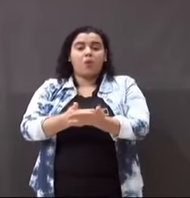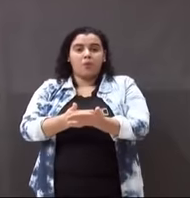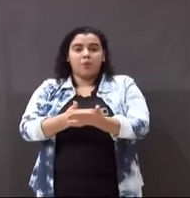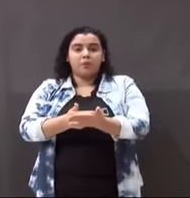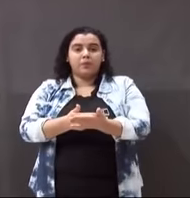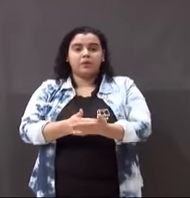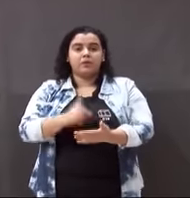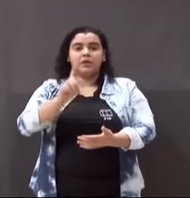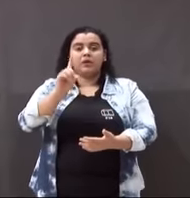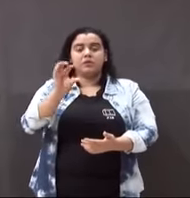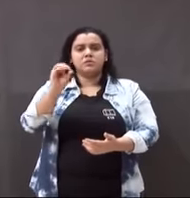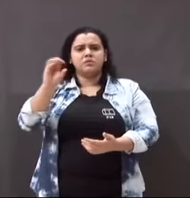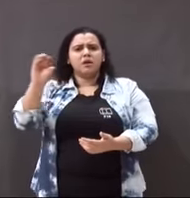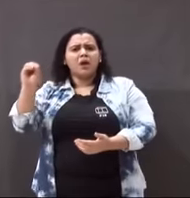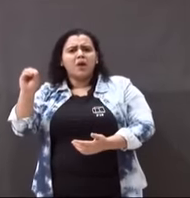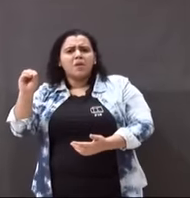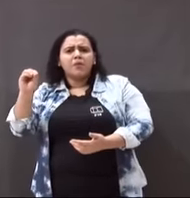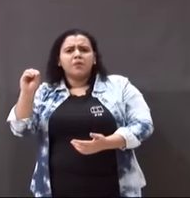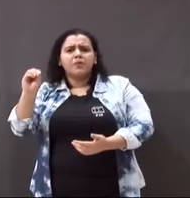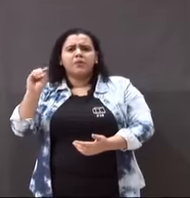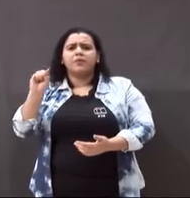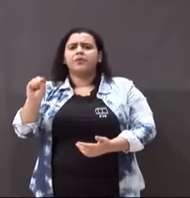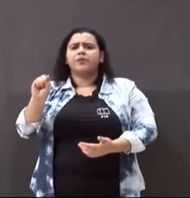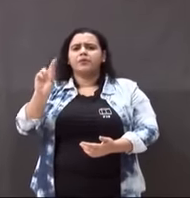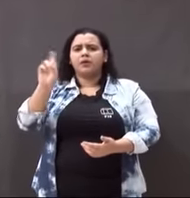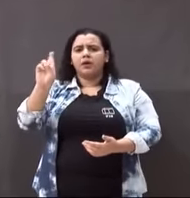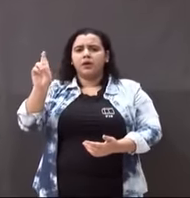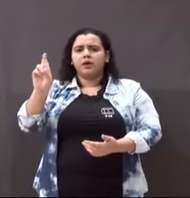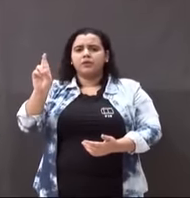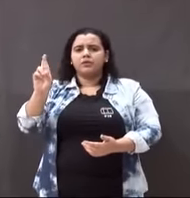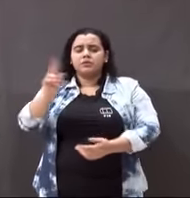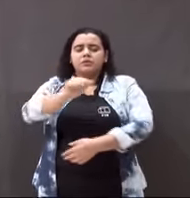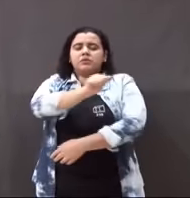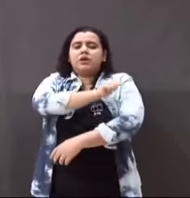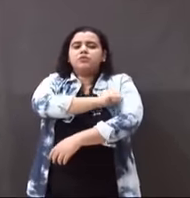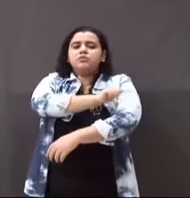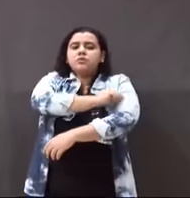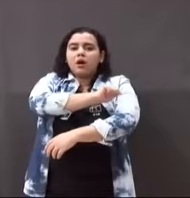Aí ele falou com a esposa dele: você tá doido?